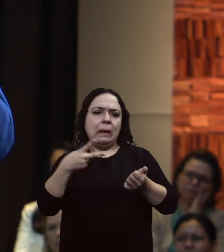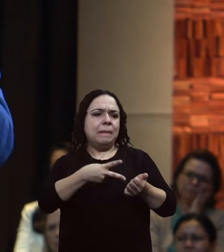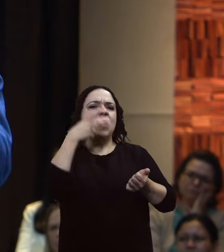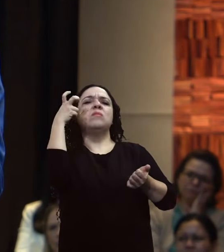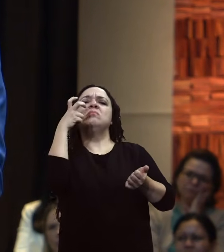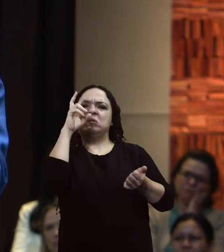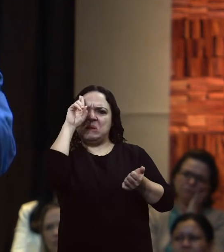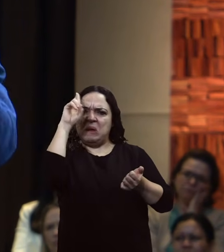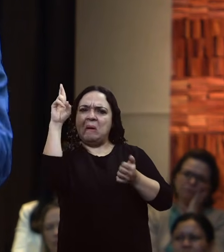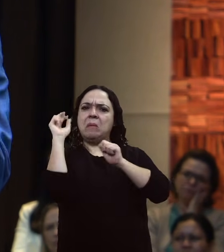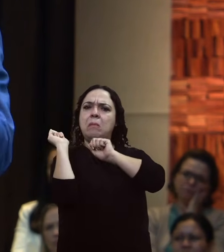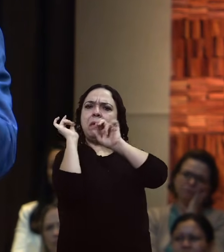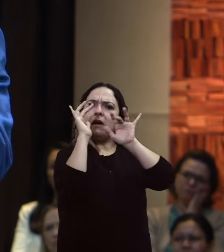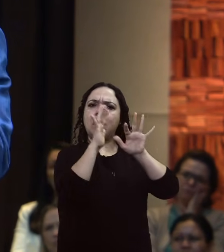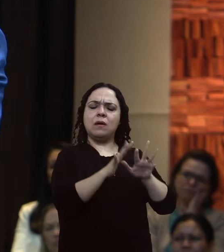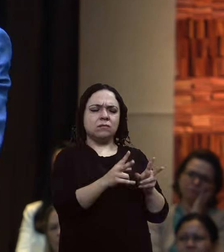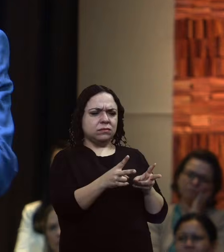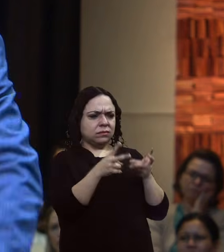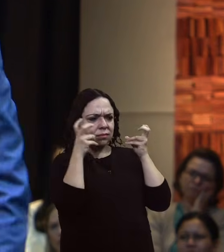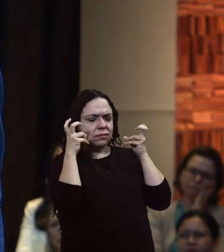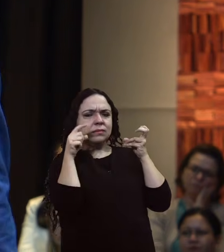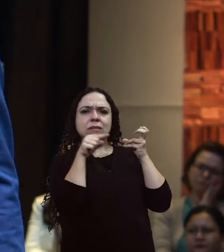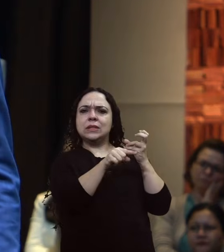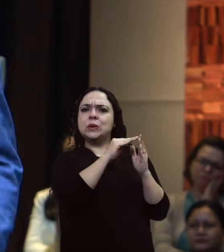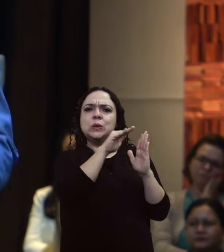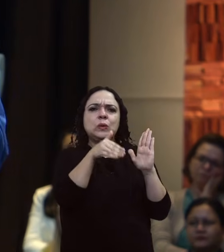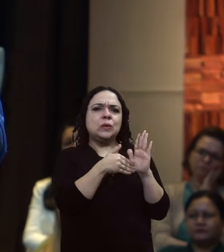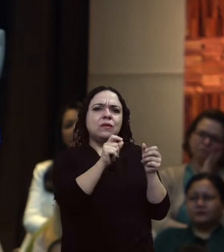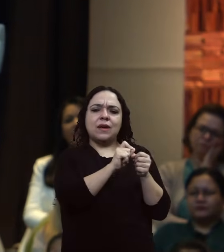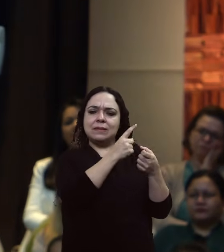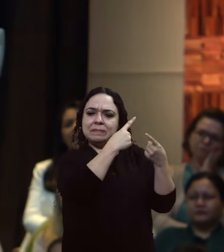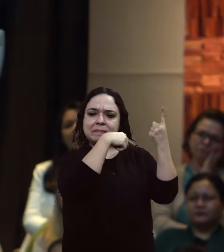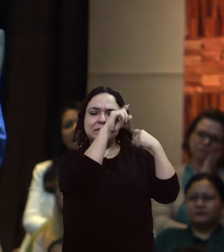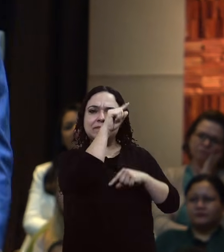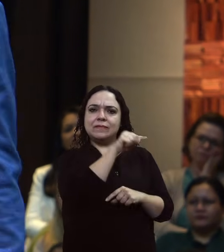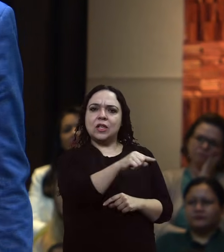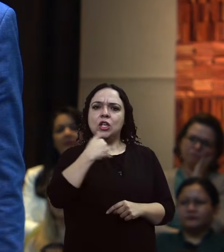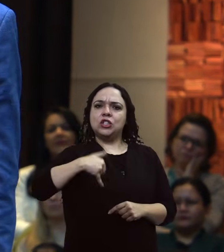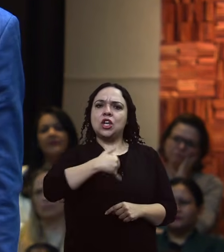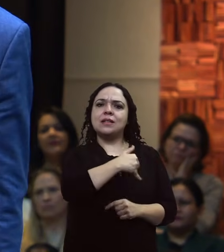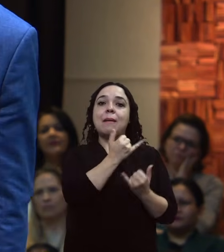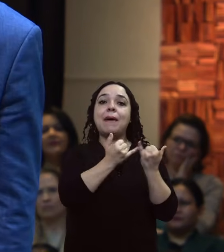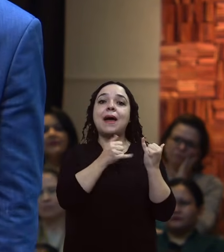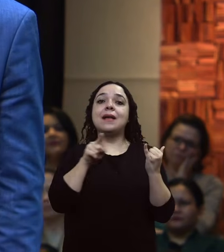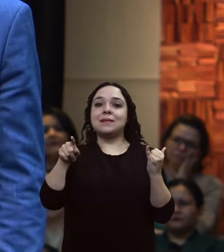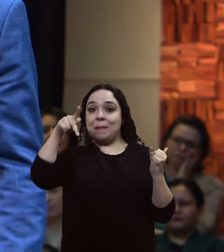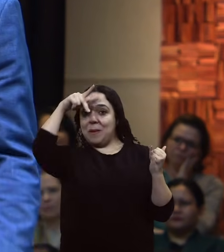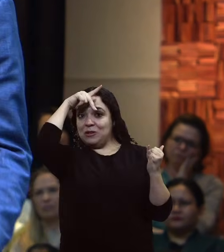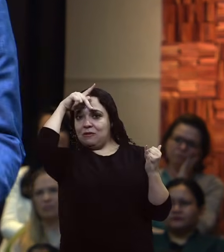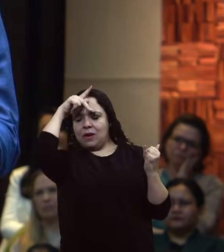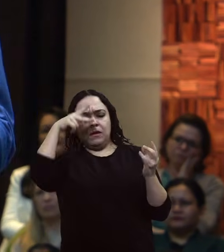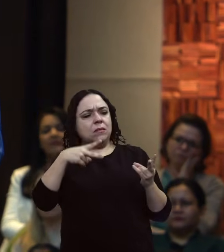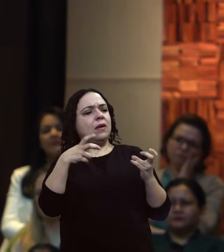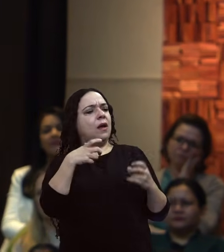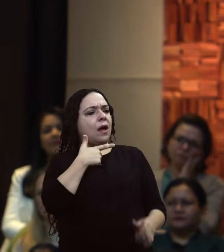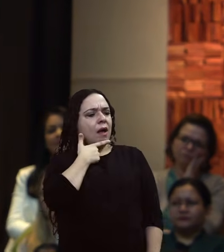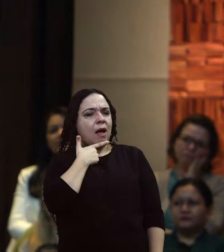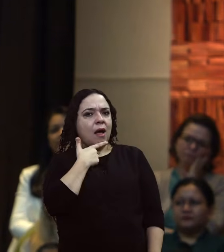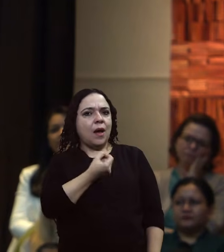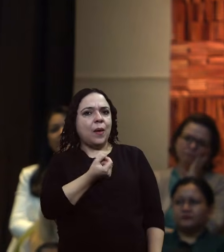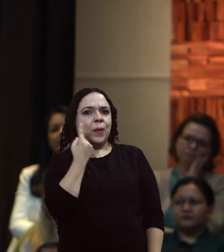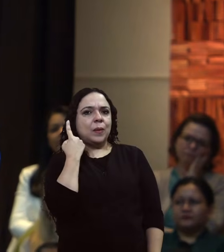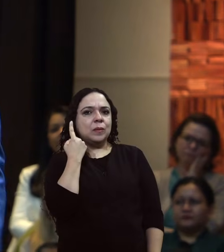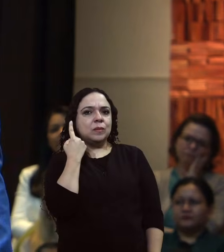o abençoava em tudo o que fazia. Assim José ganhou a simpatia do seu dono, que o pôs como